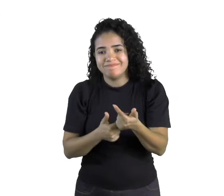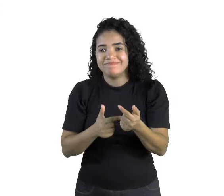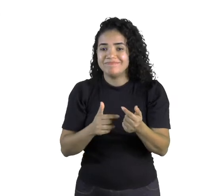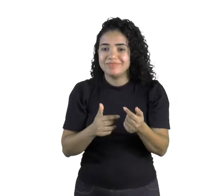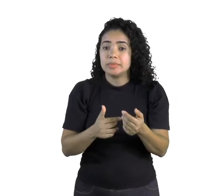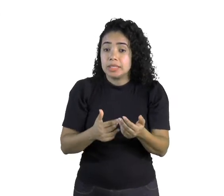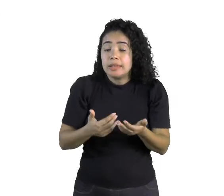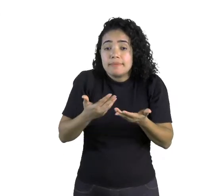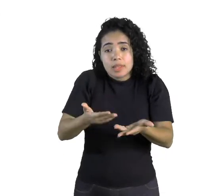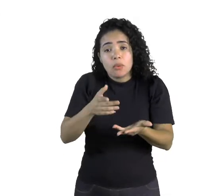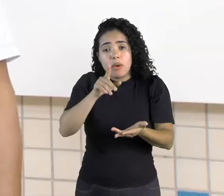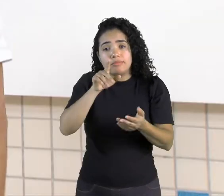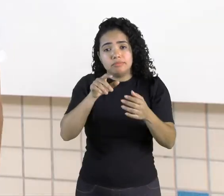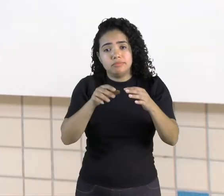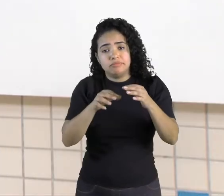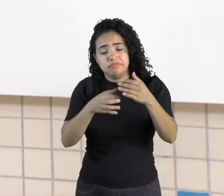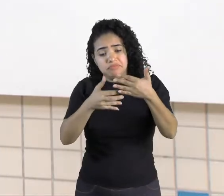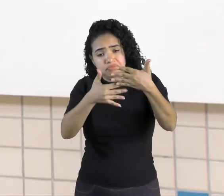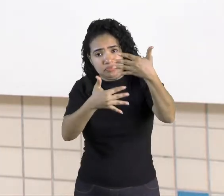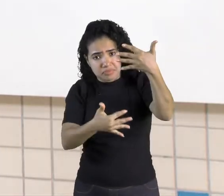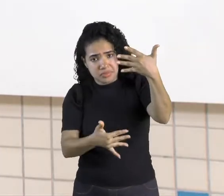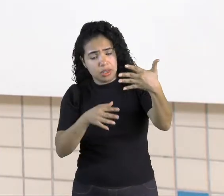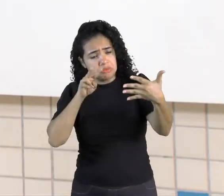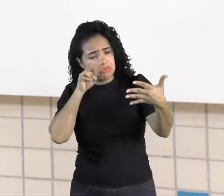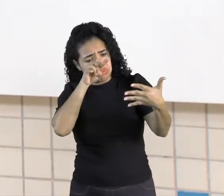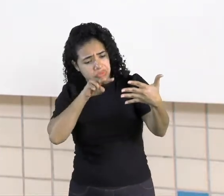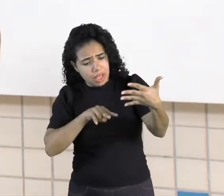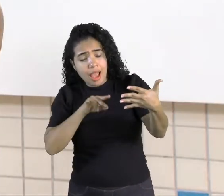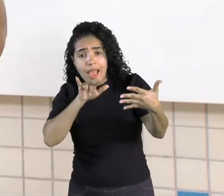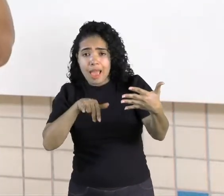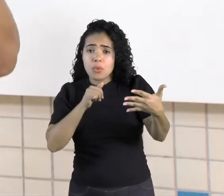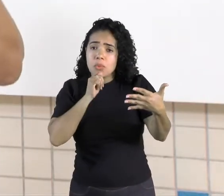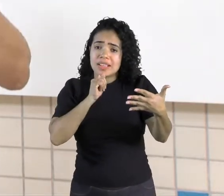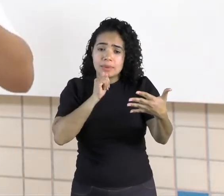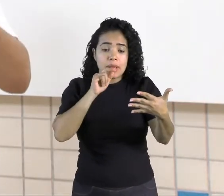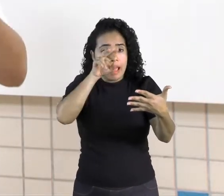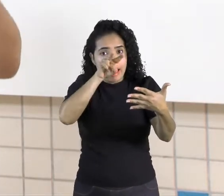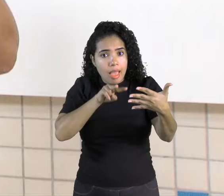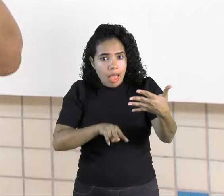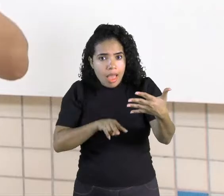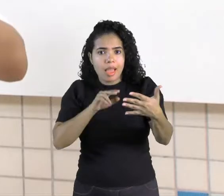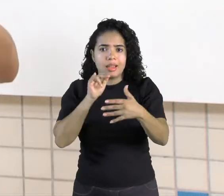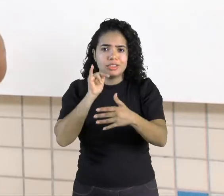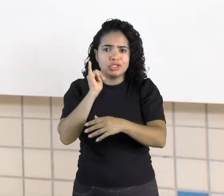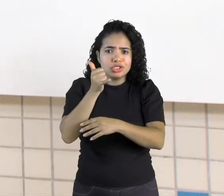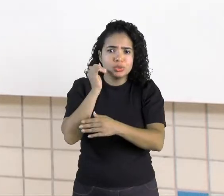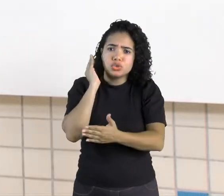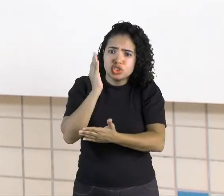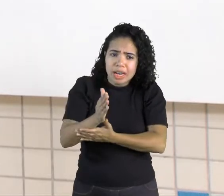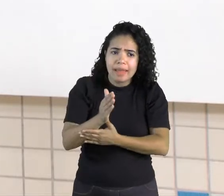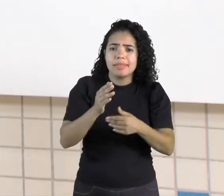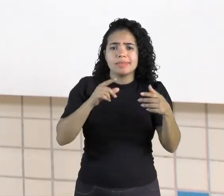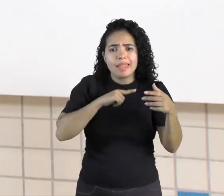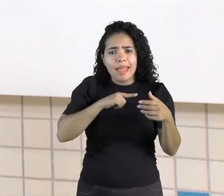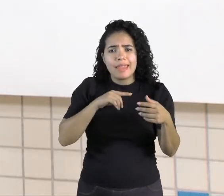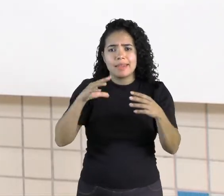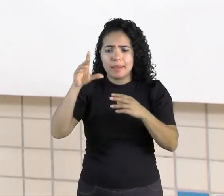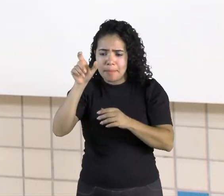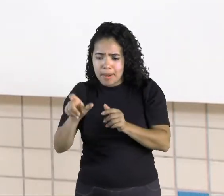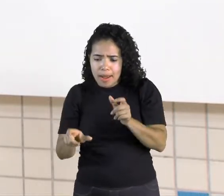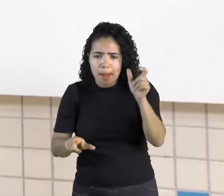aí é o exemplo de um discurso direto, onde tem o diálogo dos personagens escrito